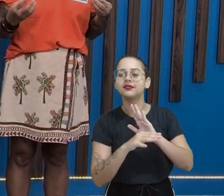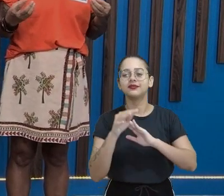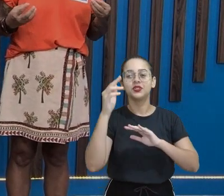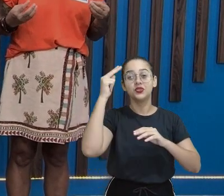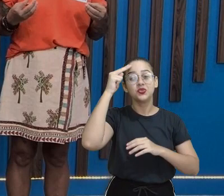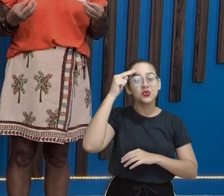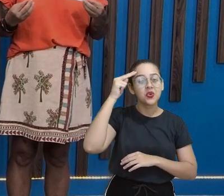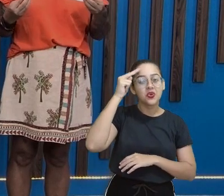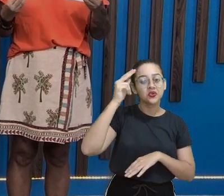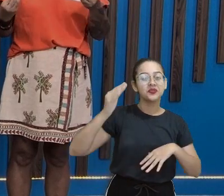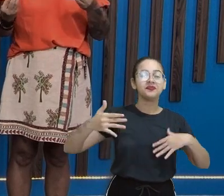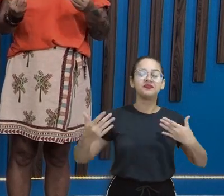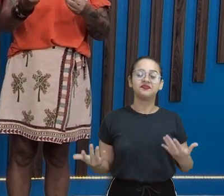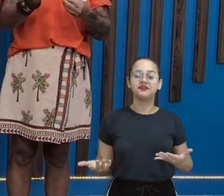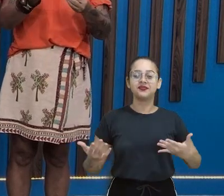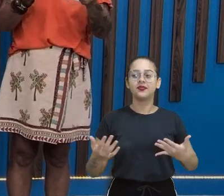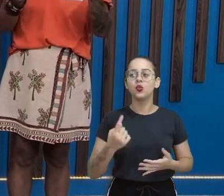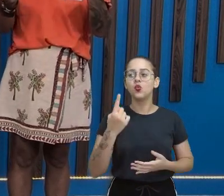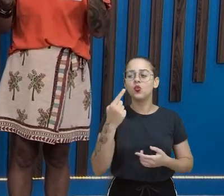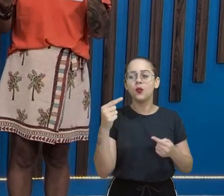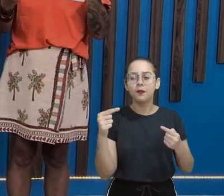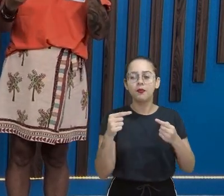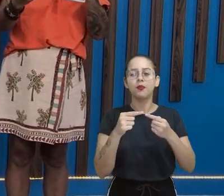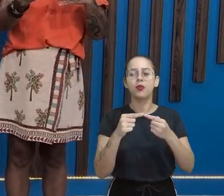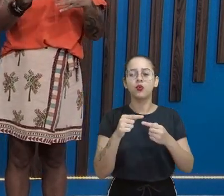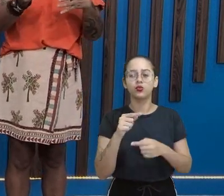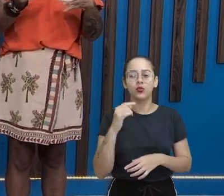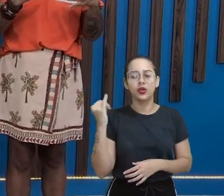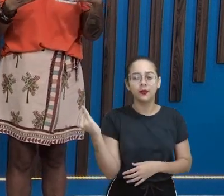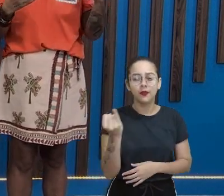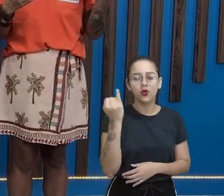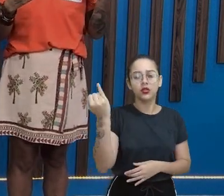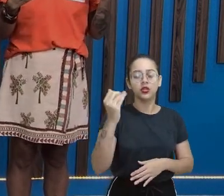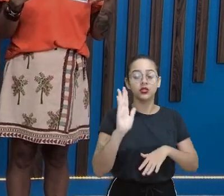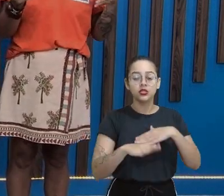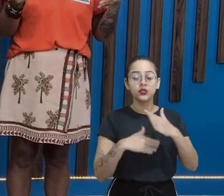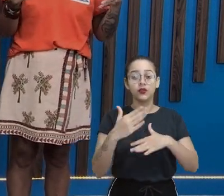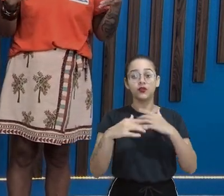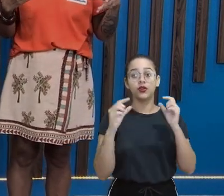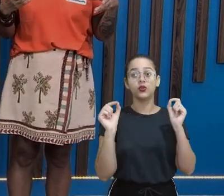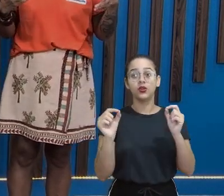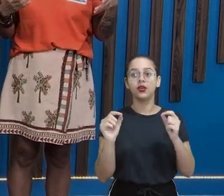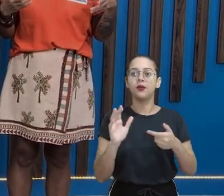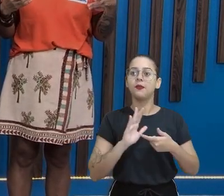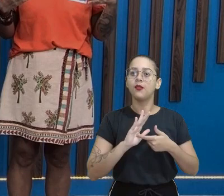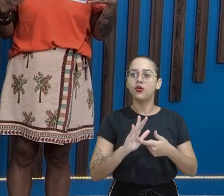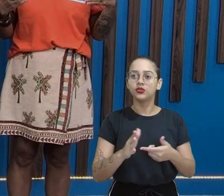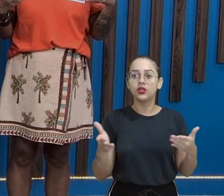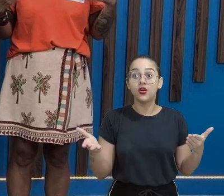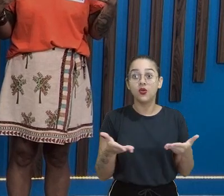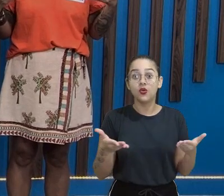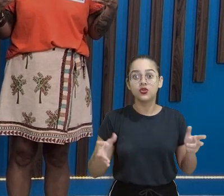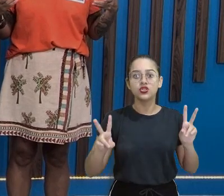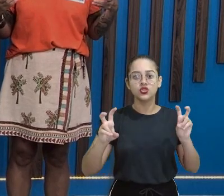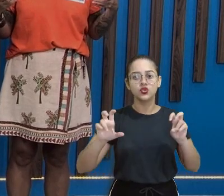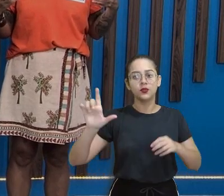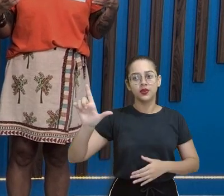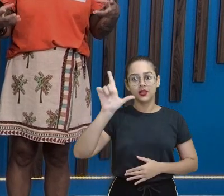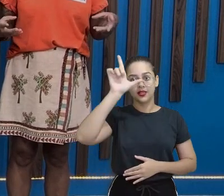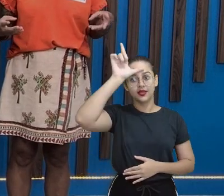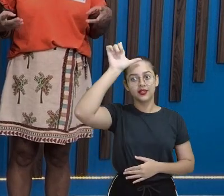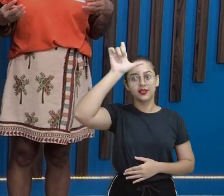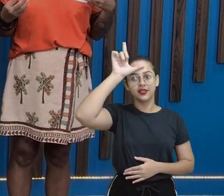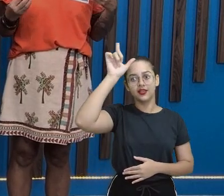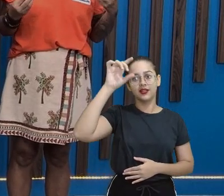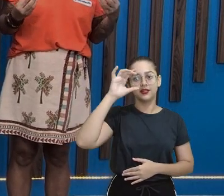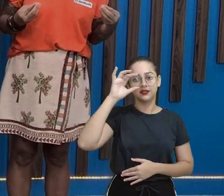sonhos, um ponto assim bem importante que a gente foi desenvolvendo é justamente esse que a gente veio trazer hoje, a respeito da liderança. A